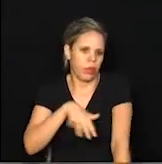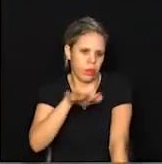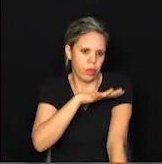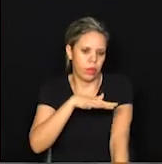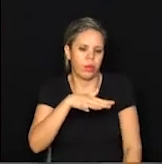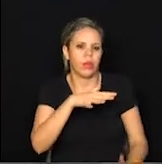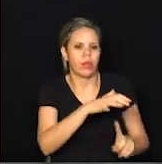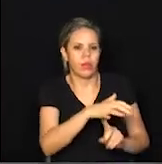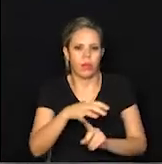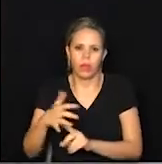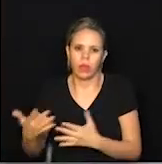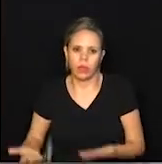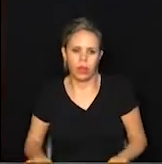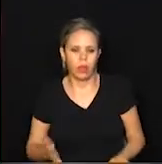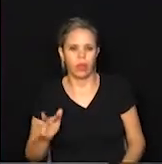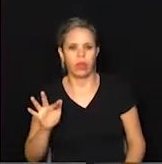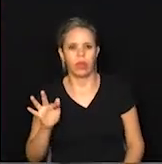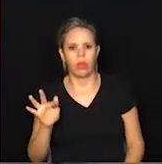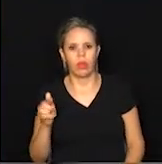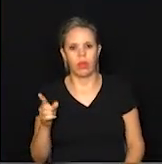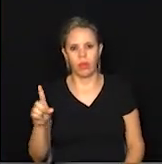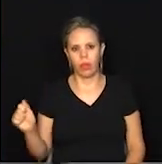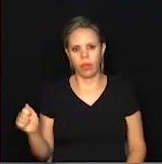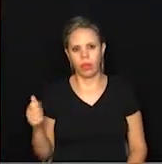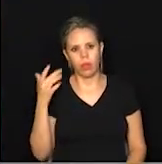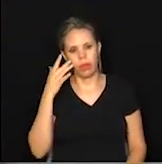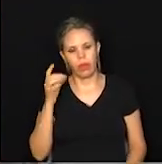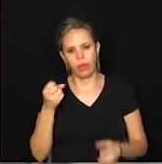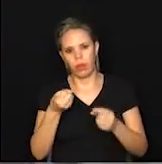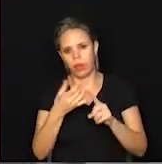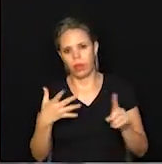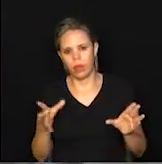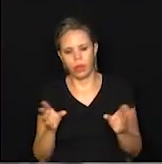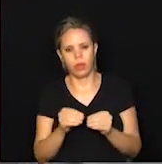praças. A questão do FADA, acho que eu vou só explanar